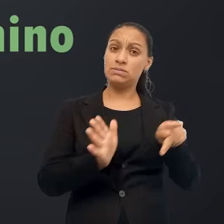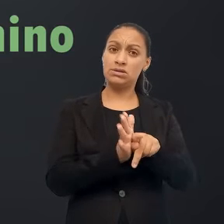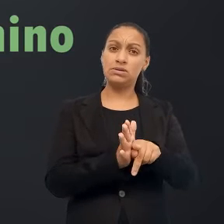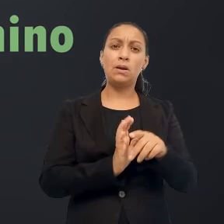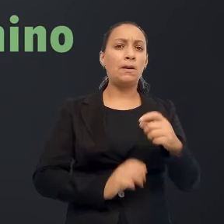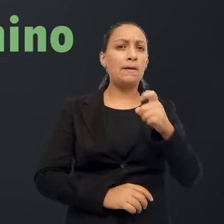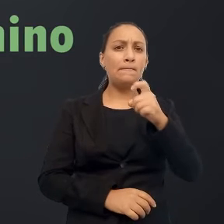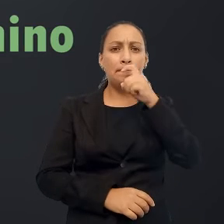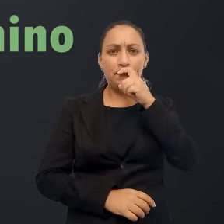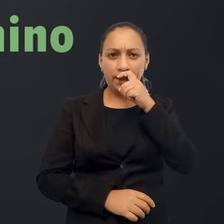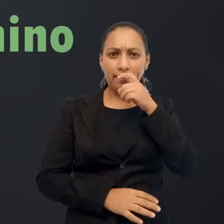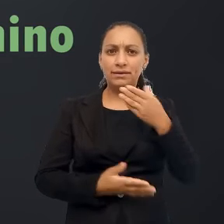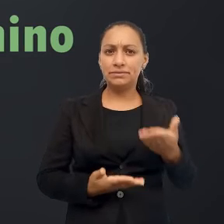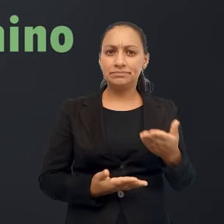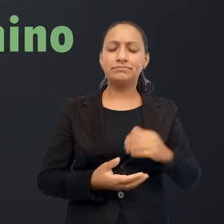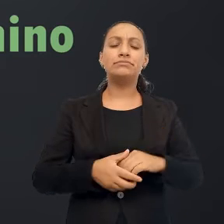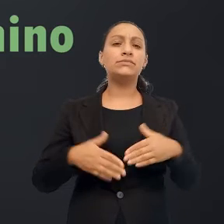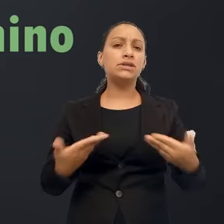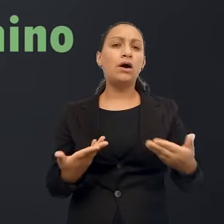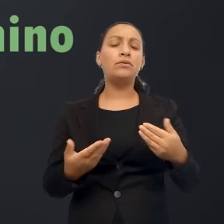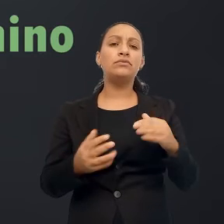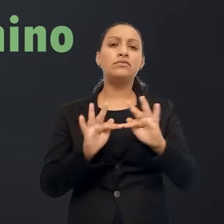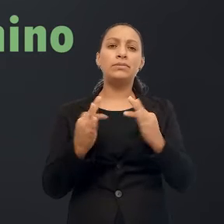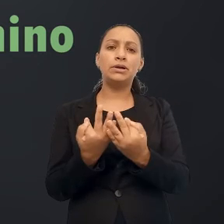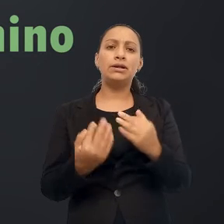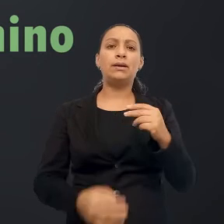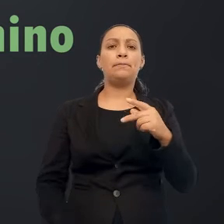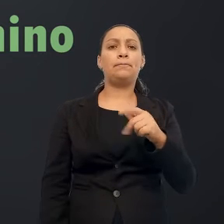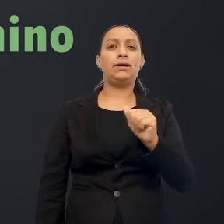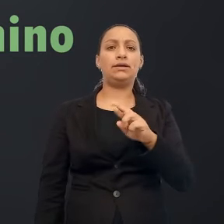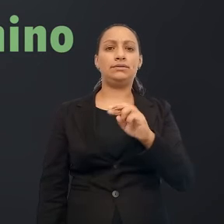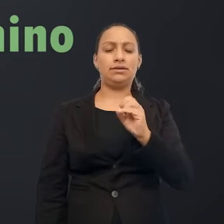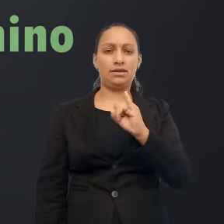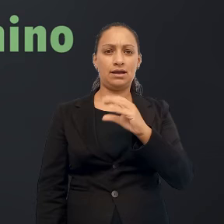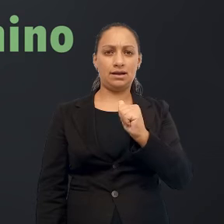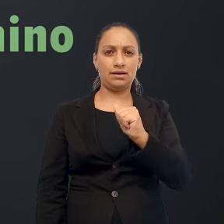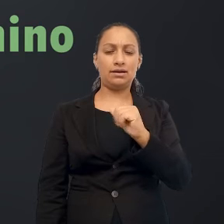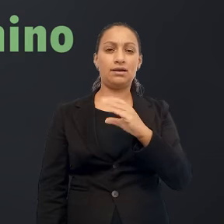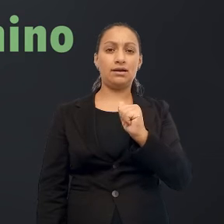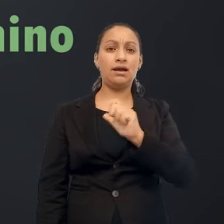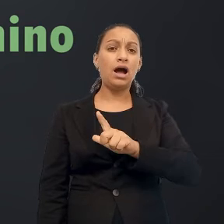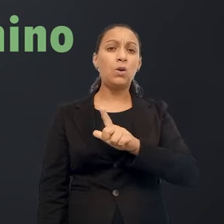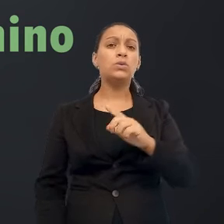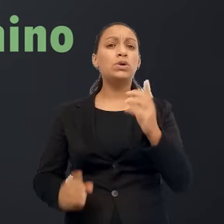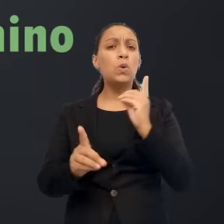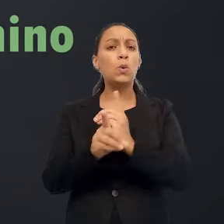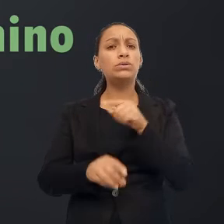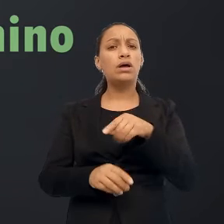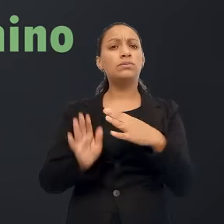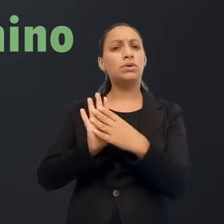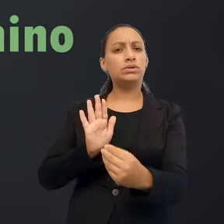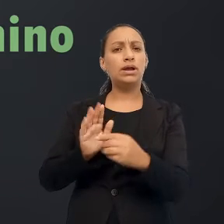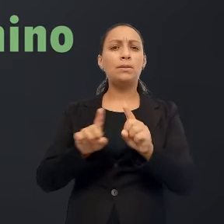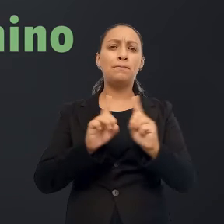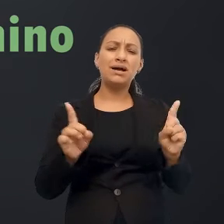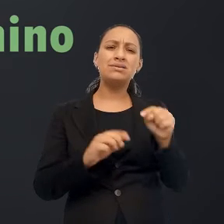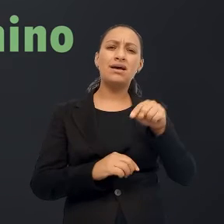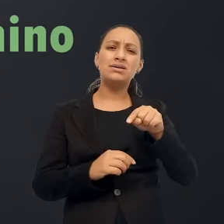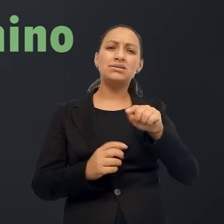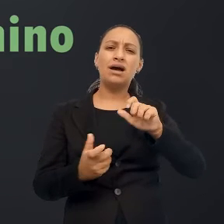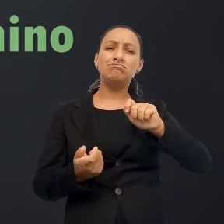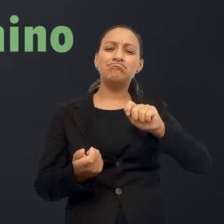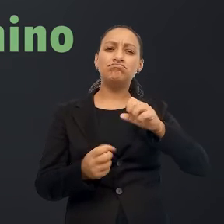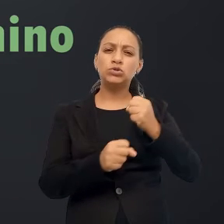pais. Então, em famílias patriarcais, a gente encontra esse modelo. O que acontece é que essa